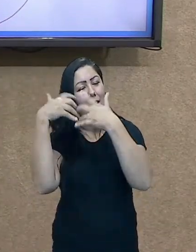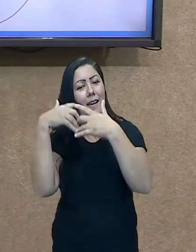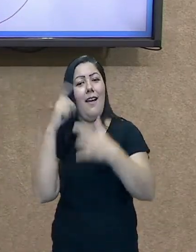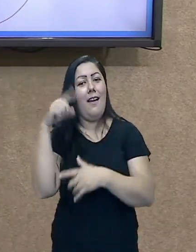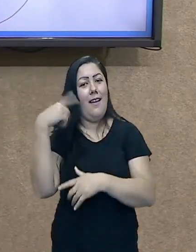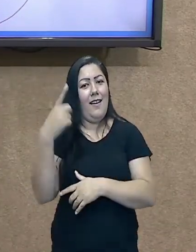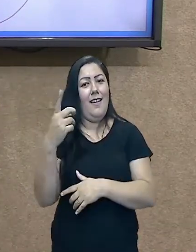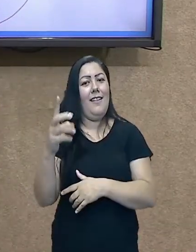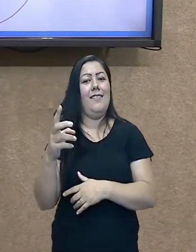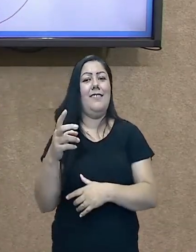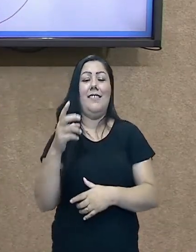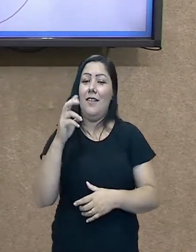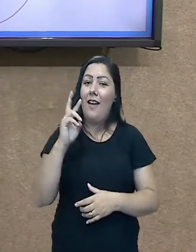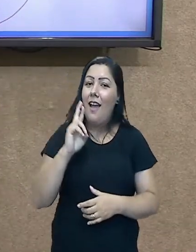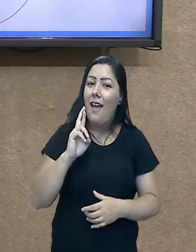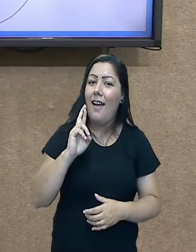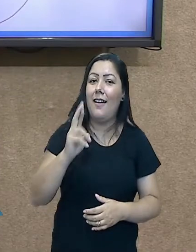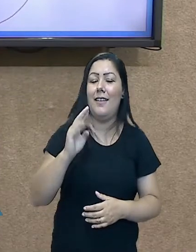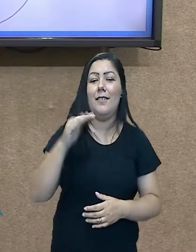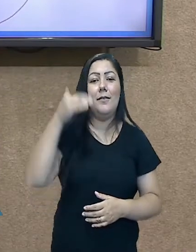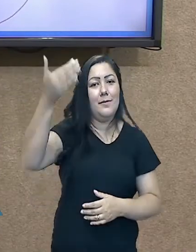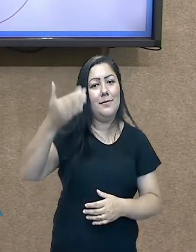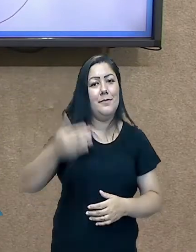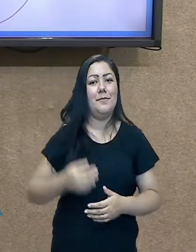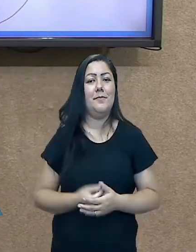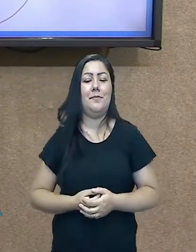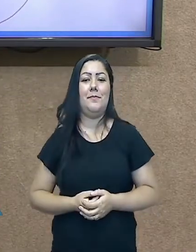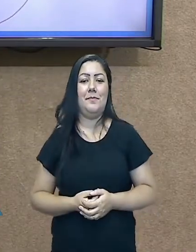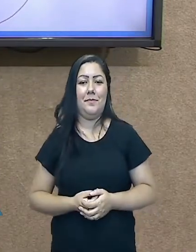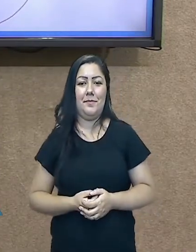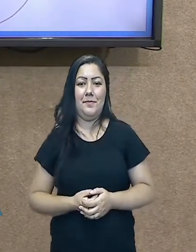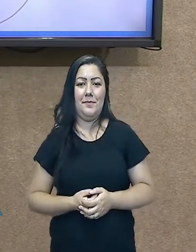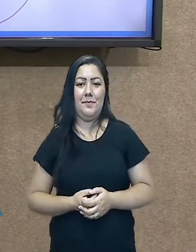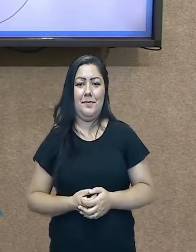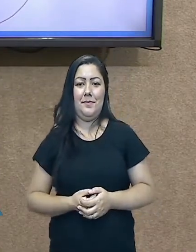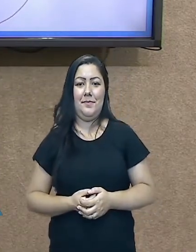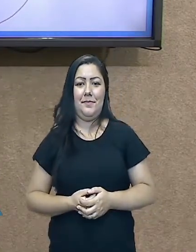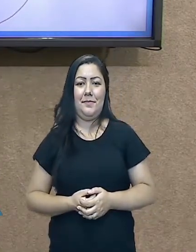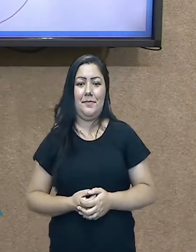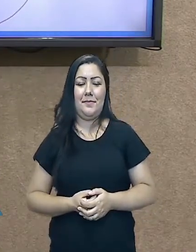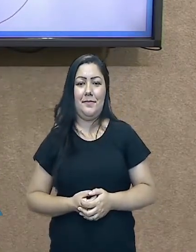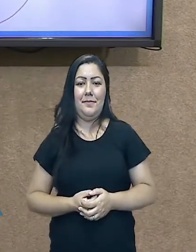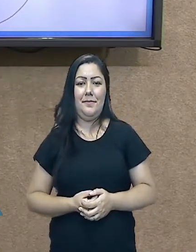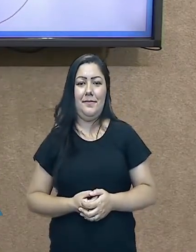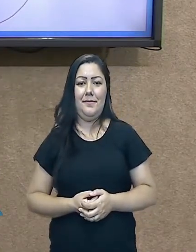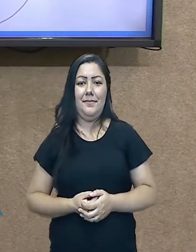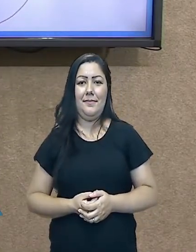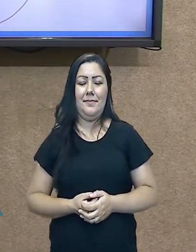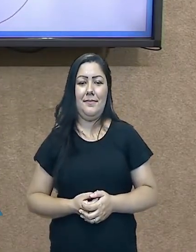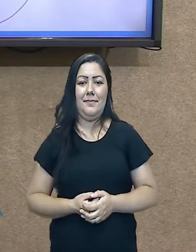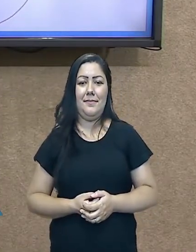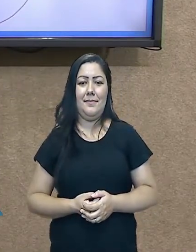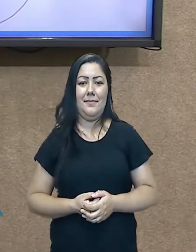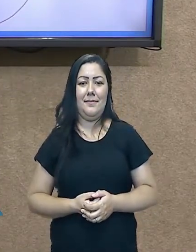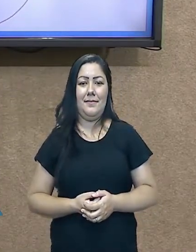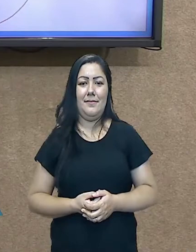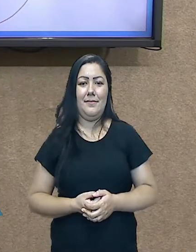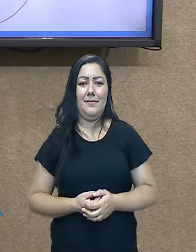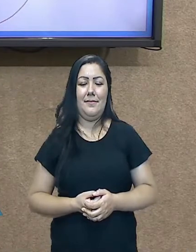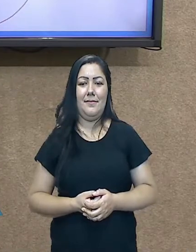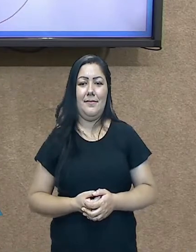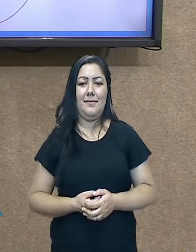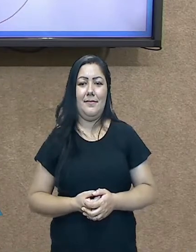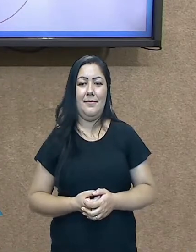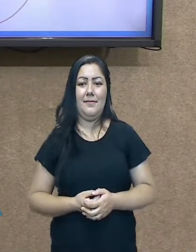e a gente responder na próxima aula de acordo com o conteúdo. Tranquilo? Então você vai pensar,